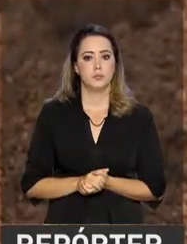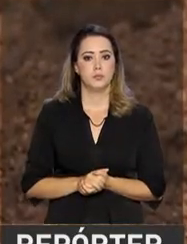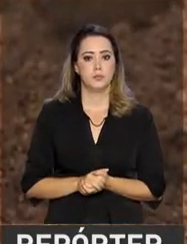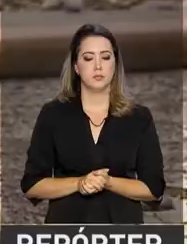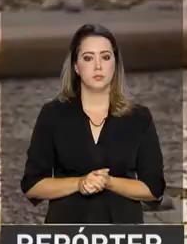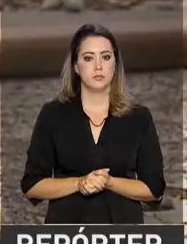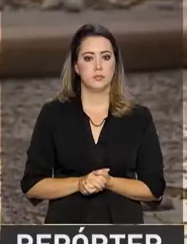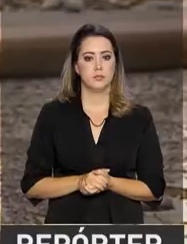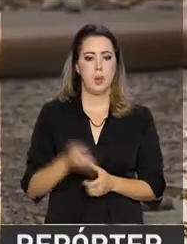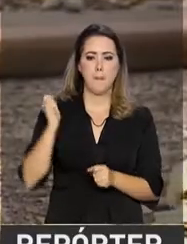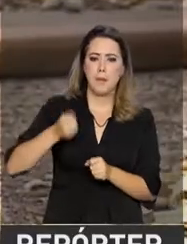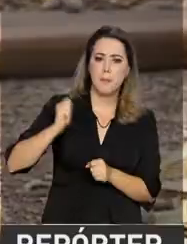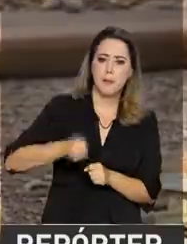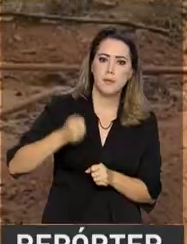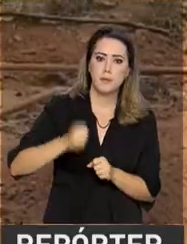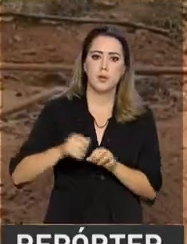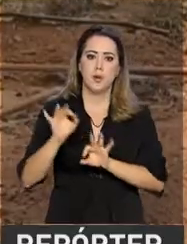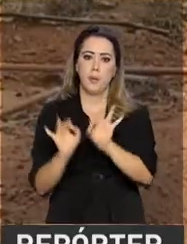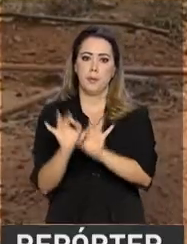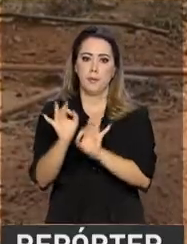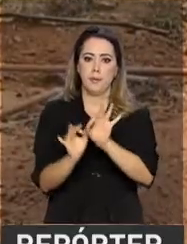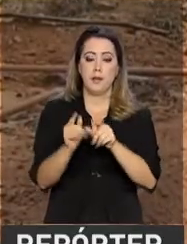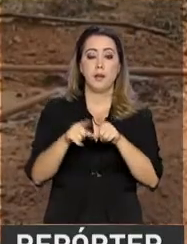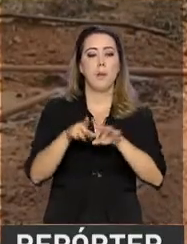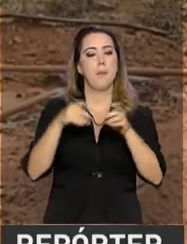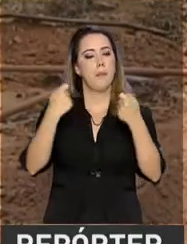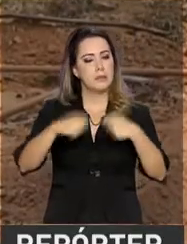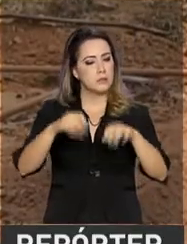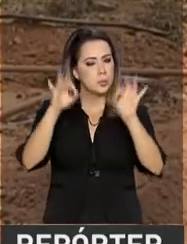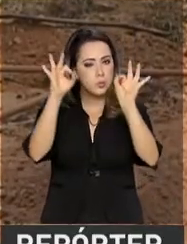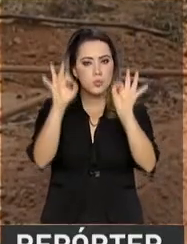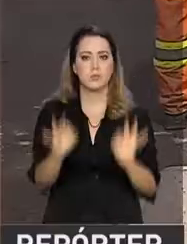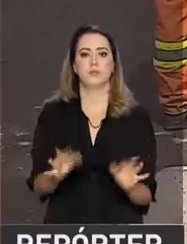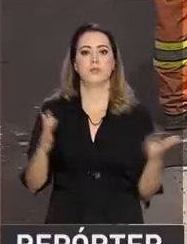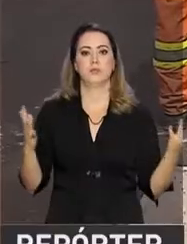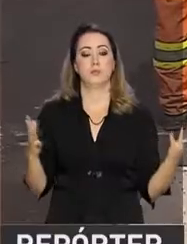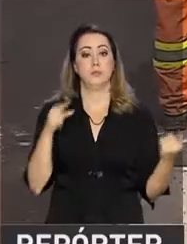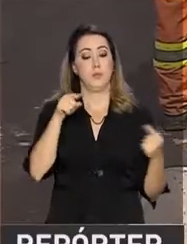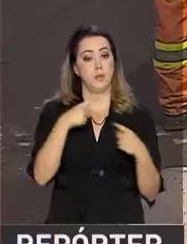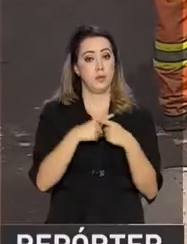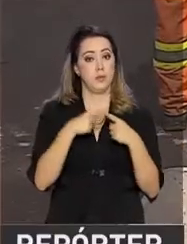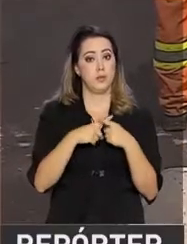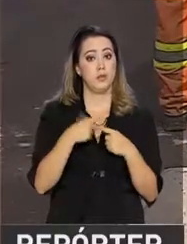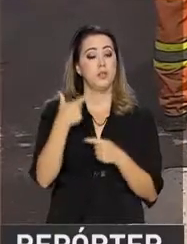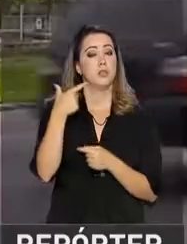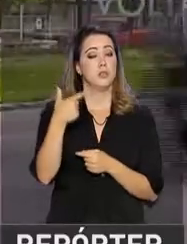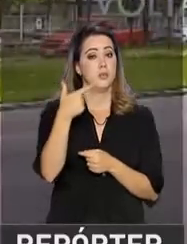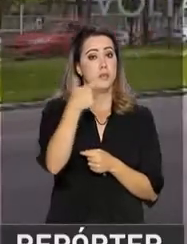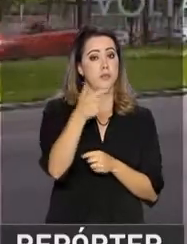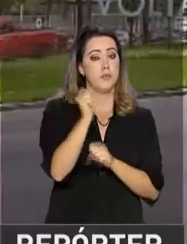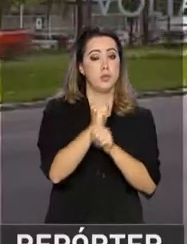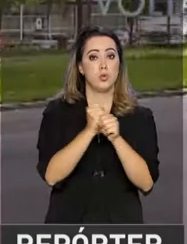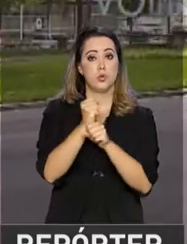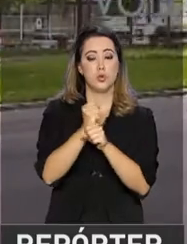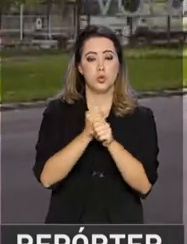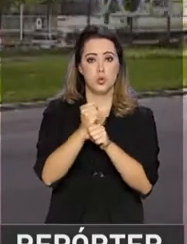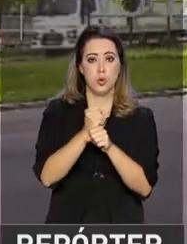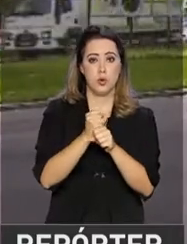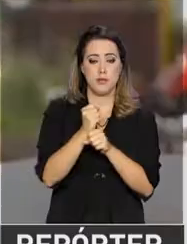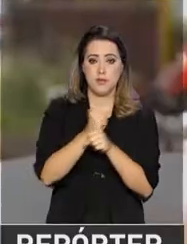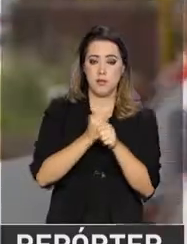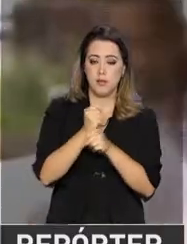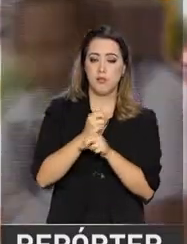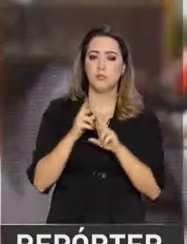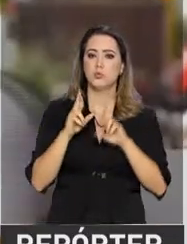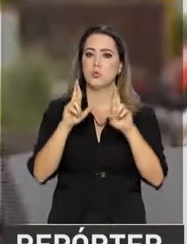Bate daqui, ajeita dali. Tudo tem que estar perfeito. Afinal, foram 22 anos de espera por esse